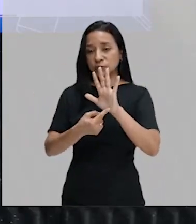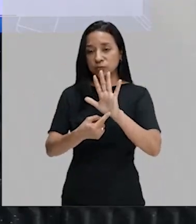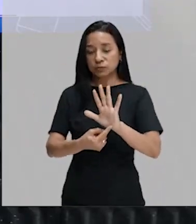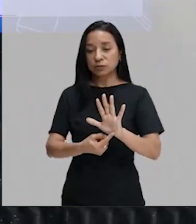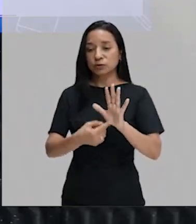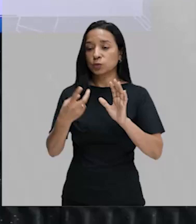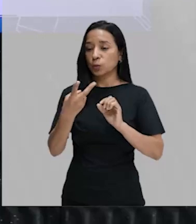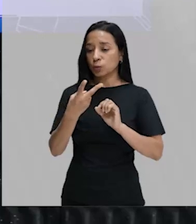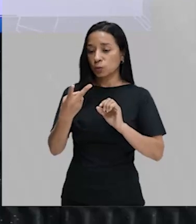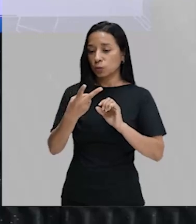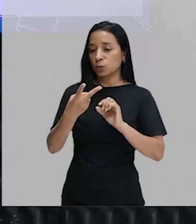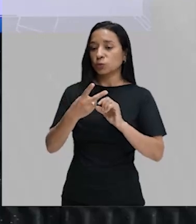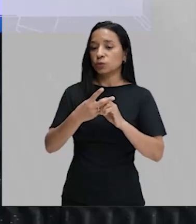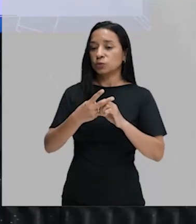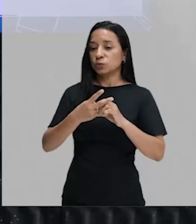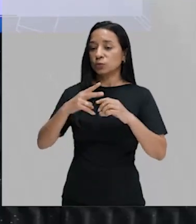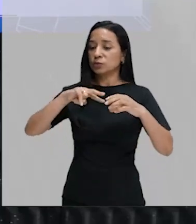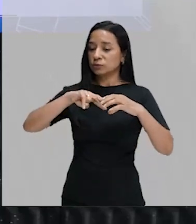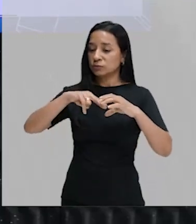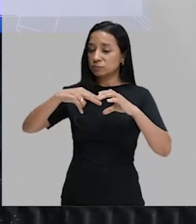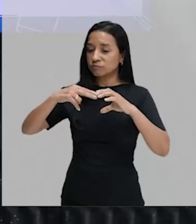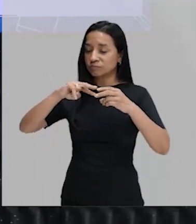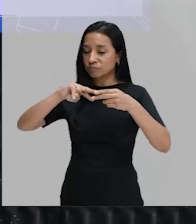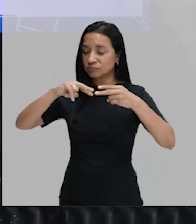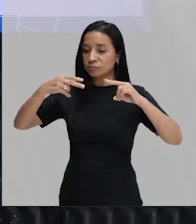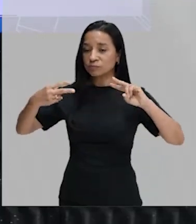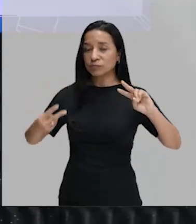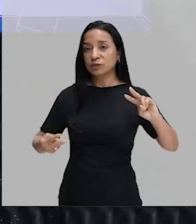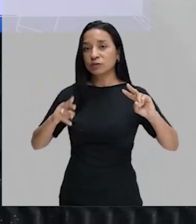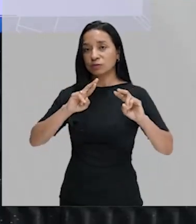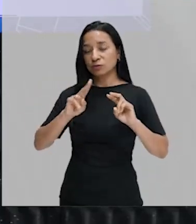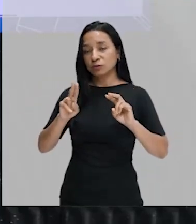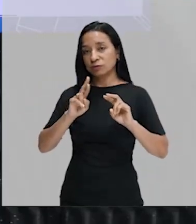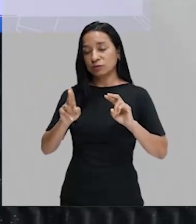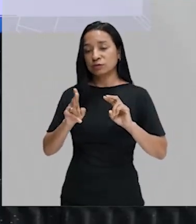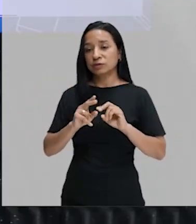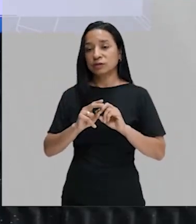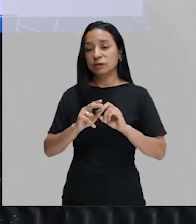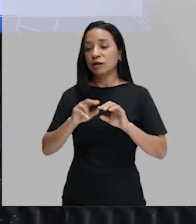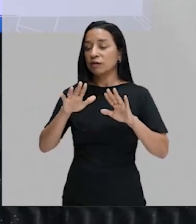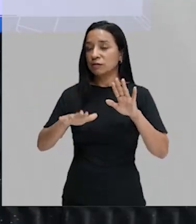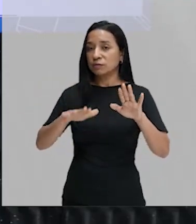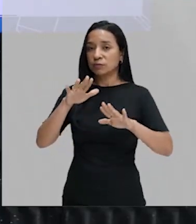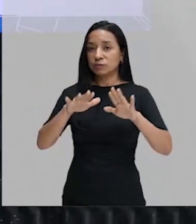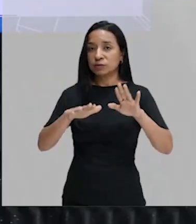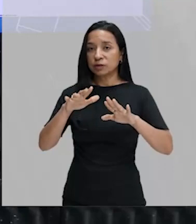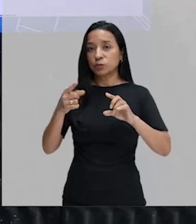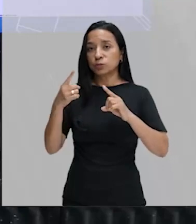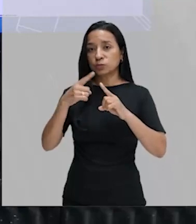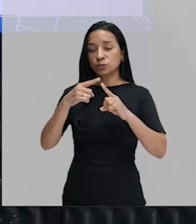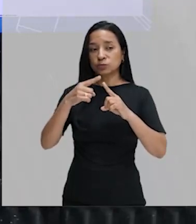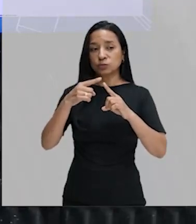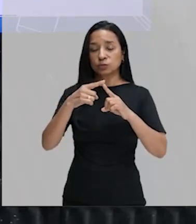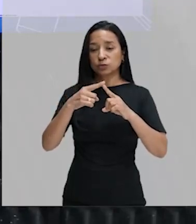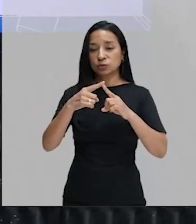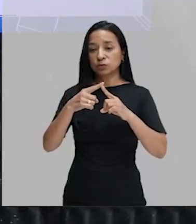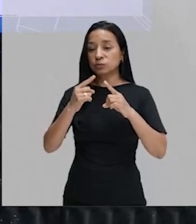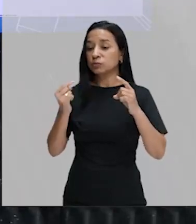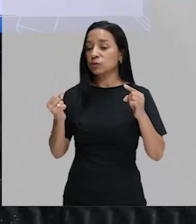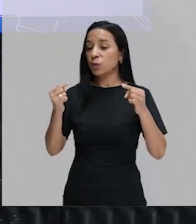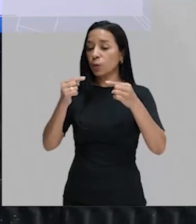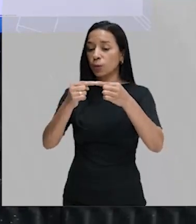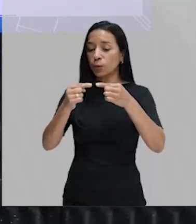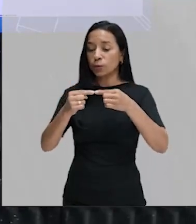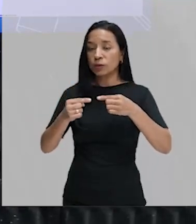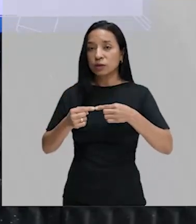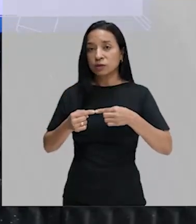2 gametas diferentes, esses 2 gametas diferentes, dependendo do tipo de combinação que ele pode formar,